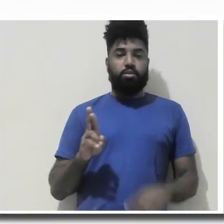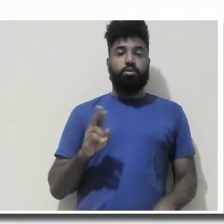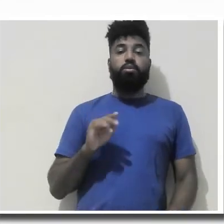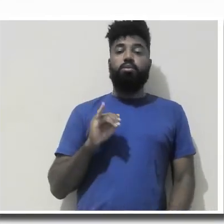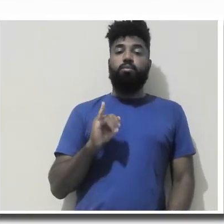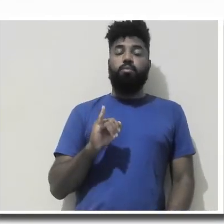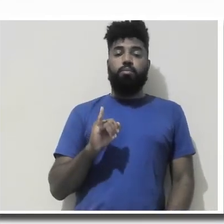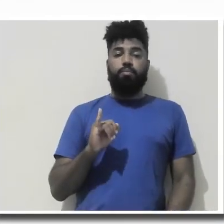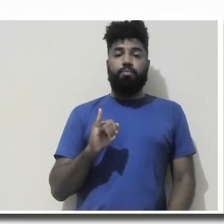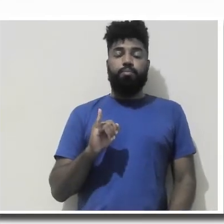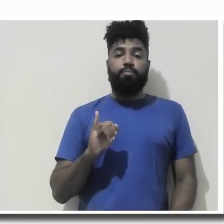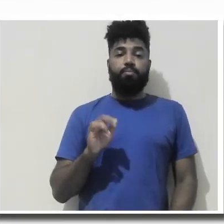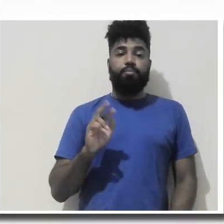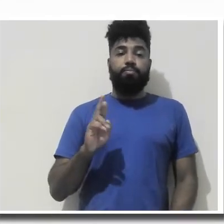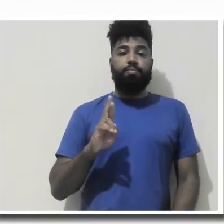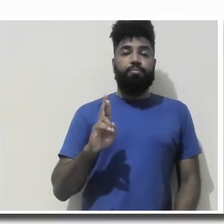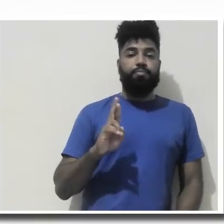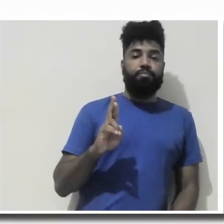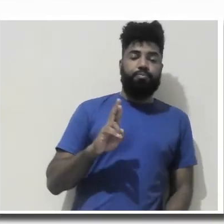irracionais